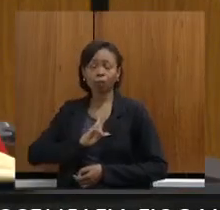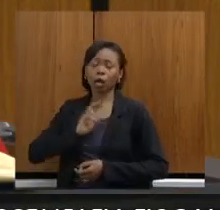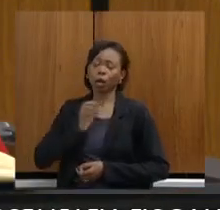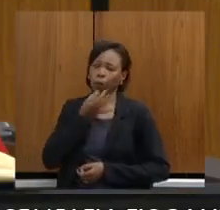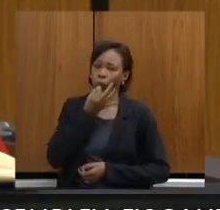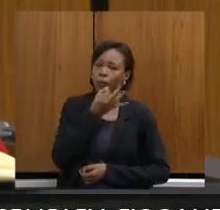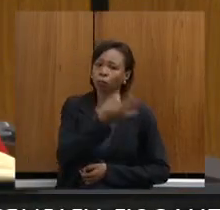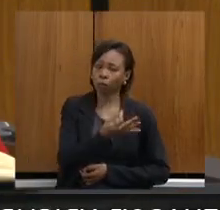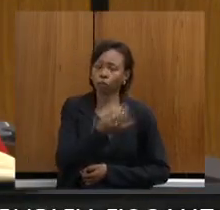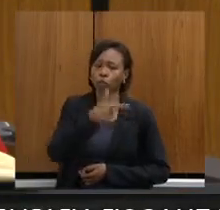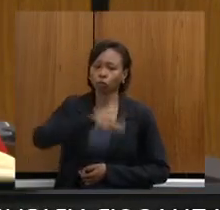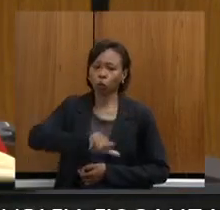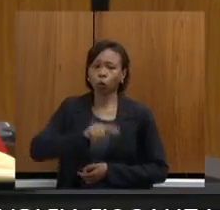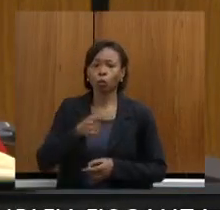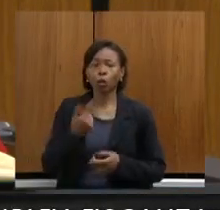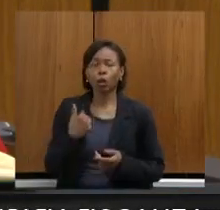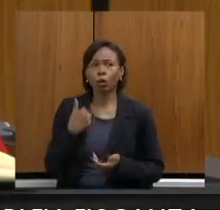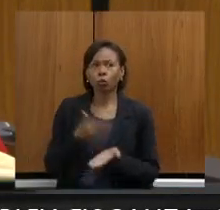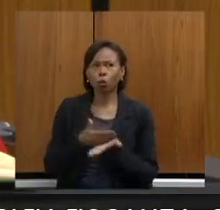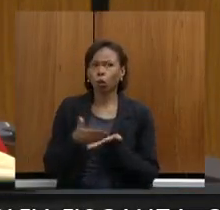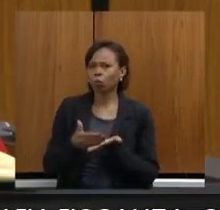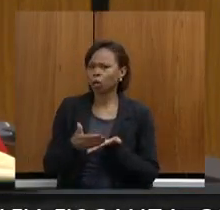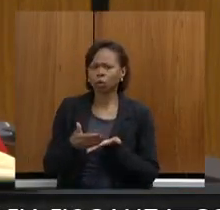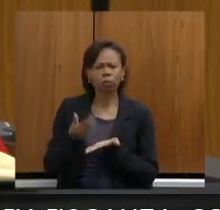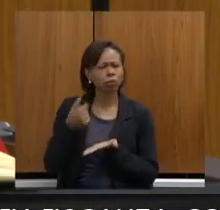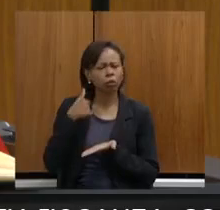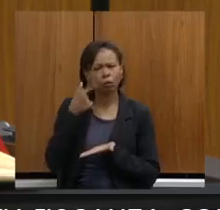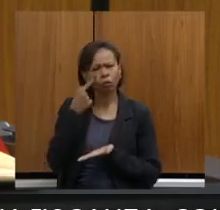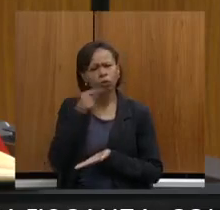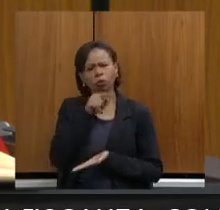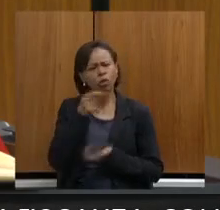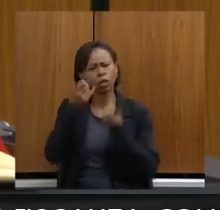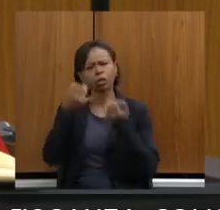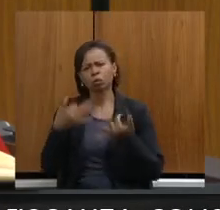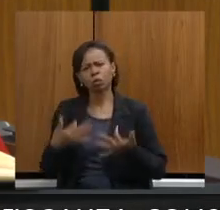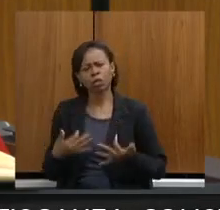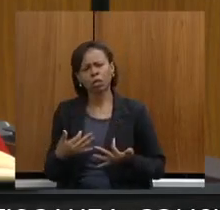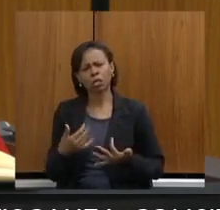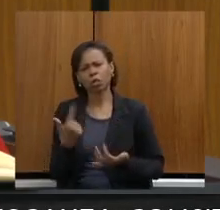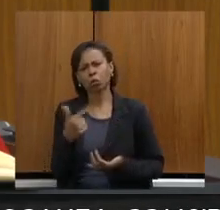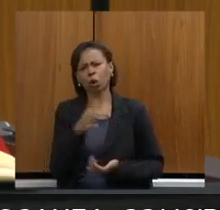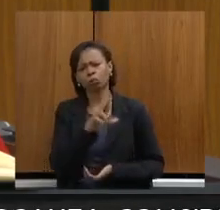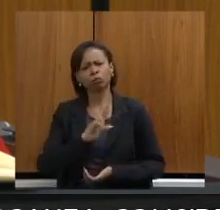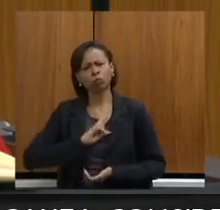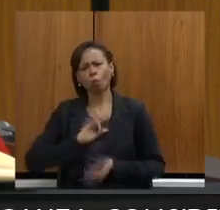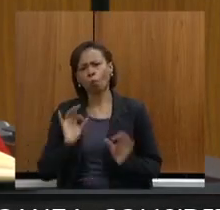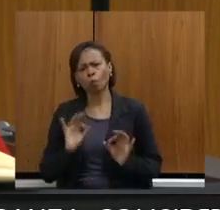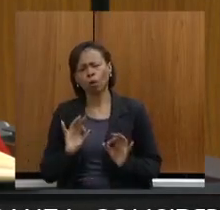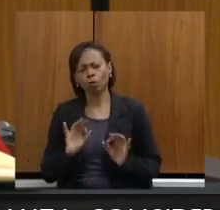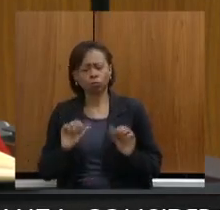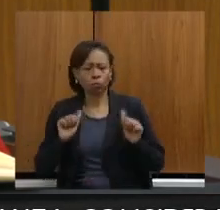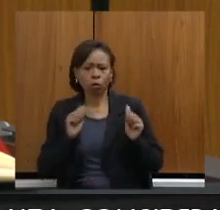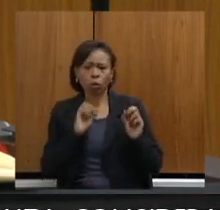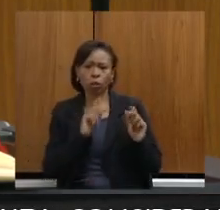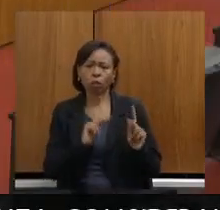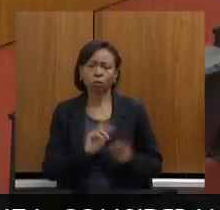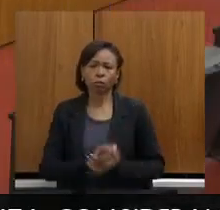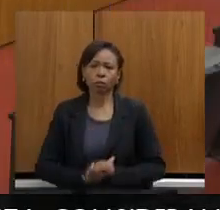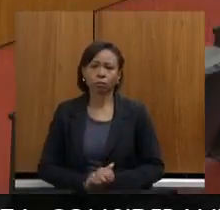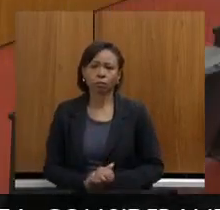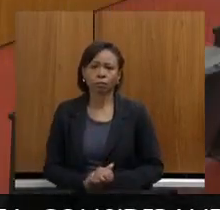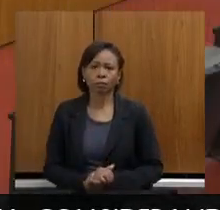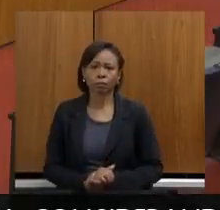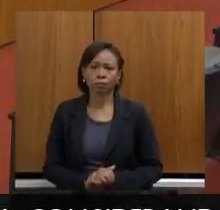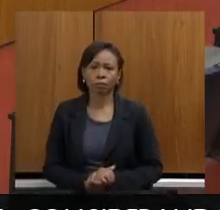o início dos trabalhos e eu não me lembro do seu tem formado que nós não teremos direito a réplica mas tudo bem com a palavra o deputado